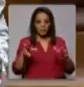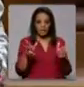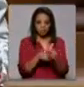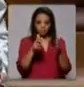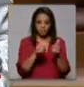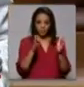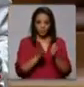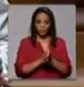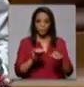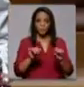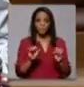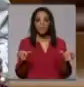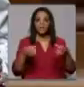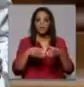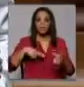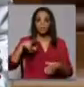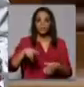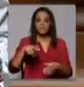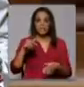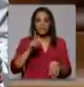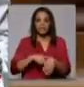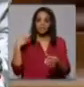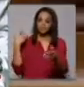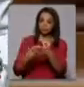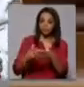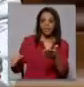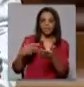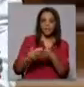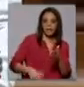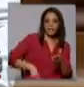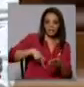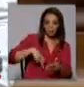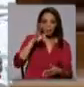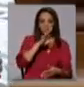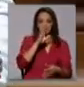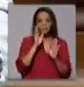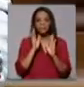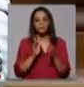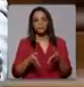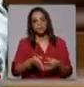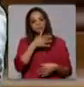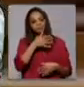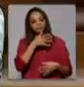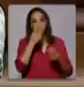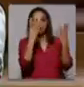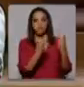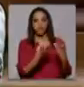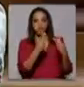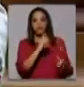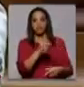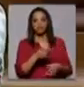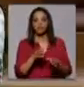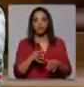A sociedade portuguesa nas últimas décadas gerou ricos a quem se deve exigir que prestem contas, sem